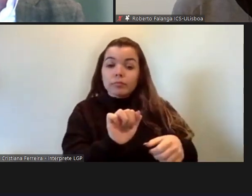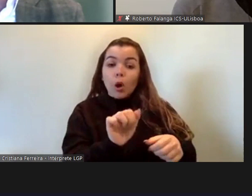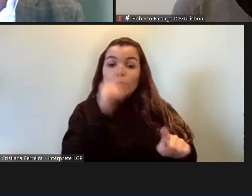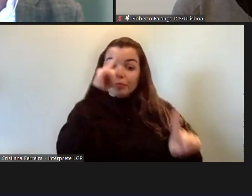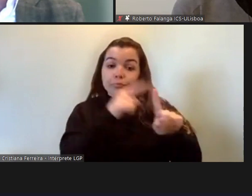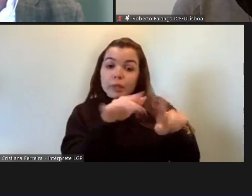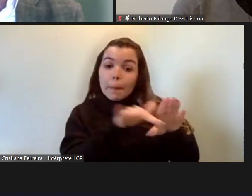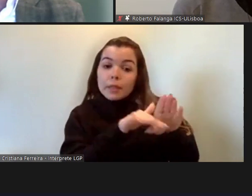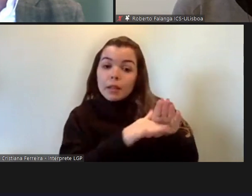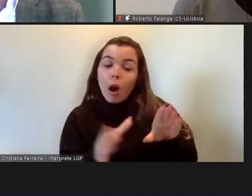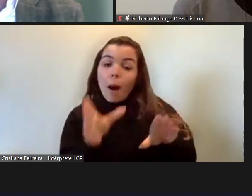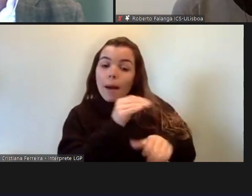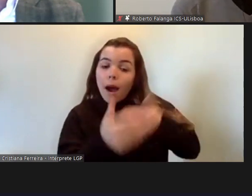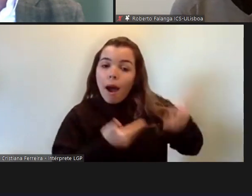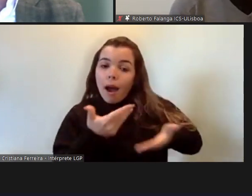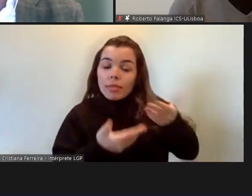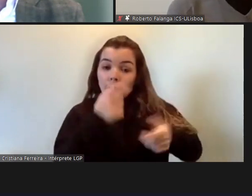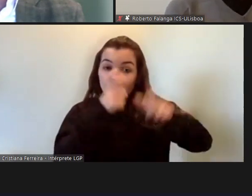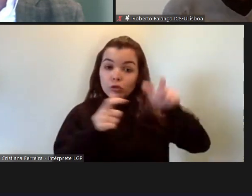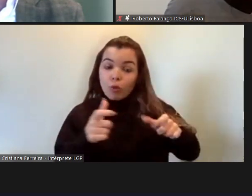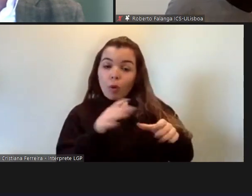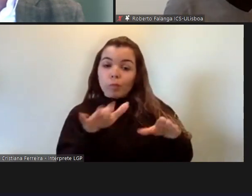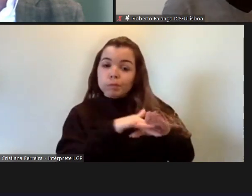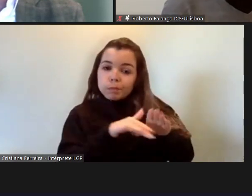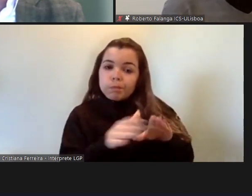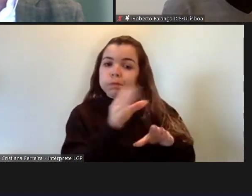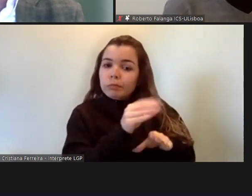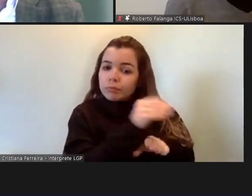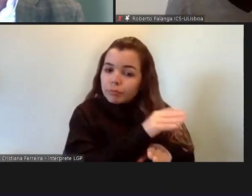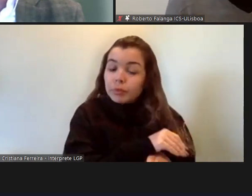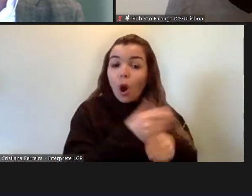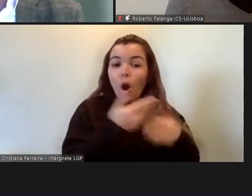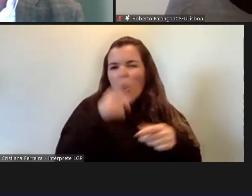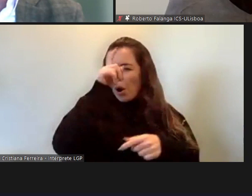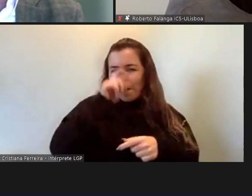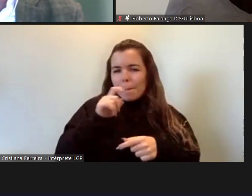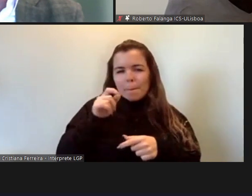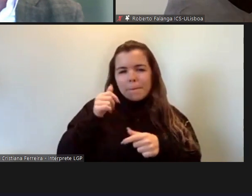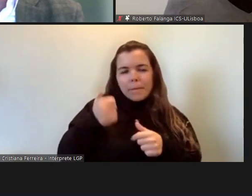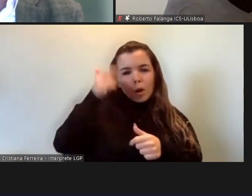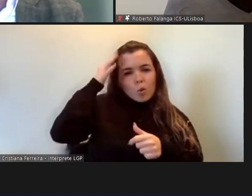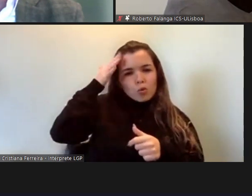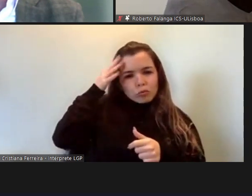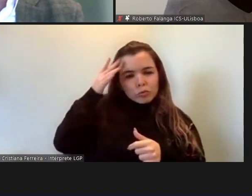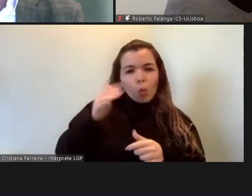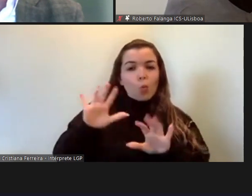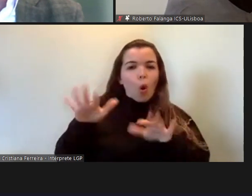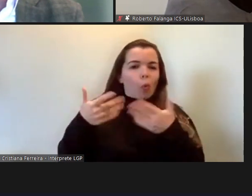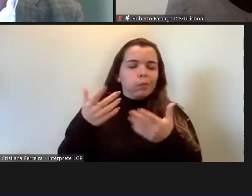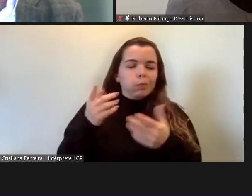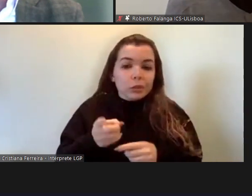mais ativa dos cidadãos. Eu agora não me recordo qual é o número de Assembleias de Cidadãos que eles já